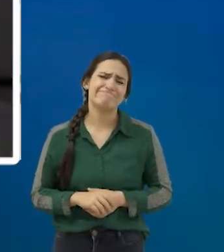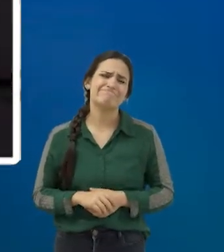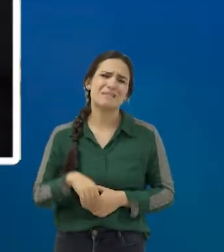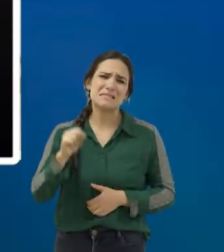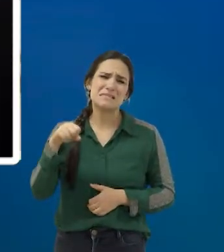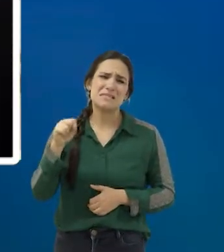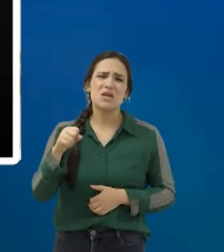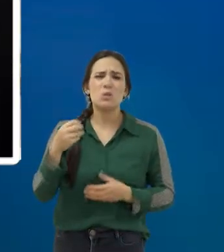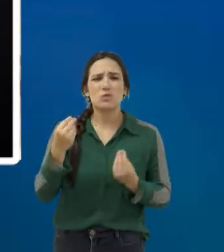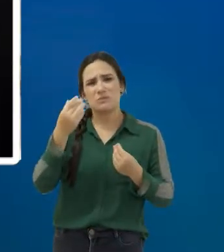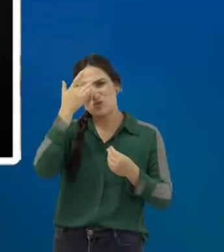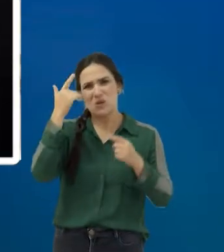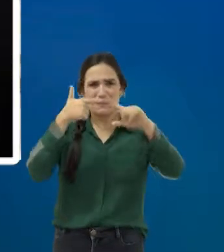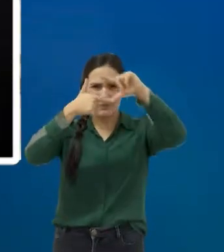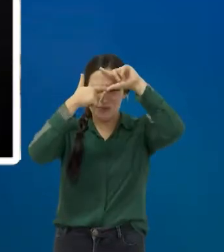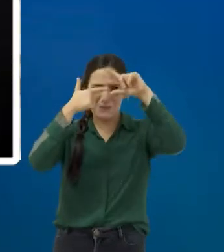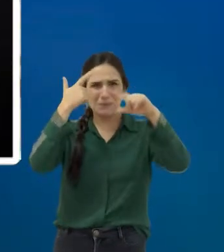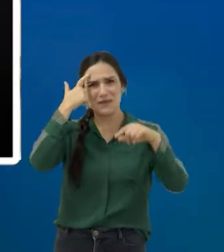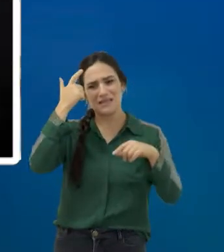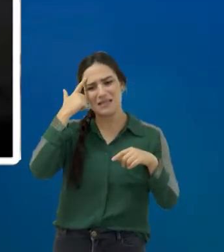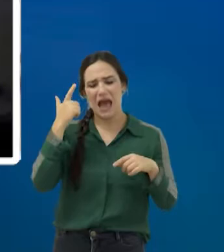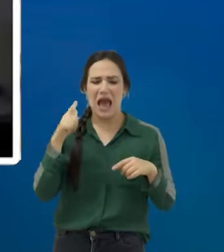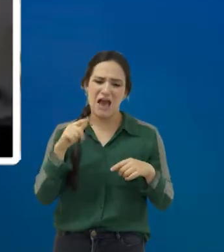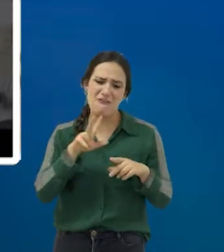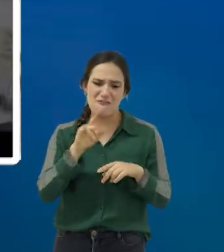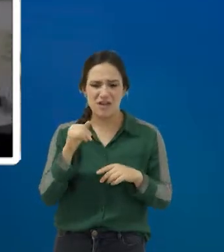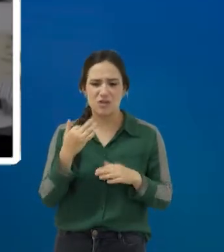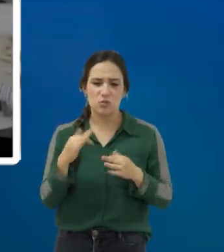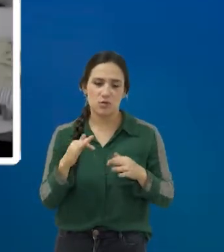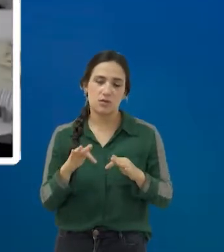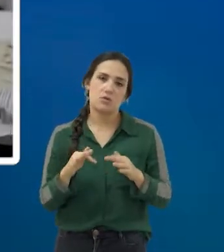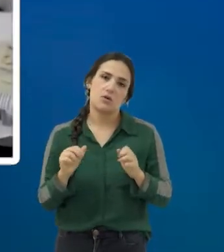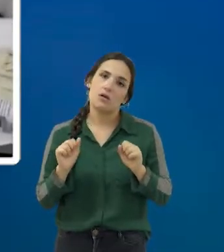Sim, quando é retirado do osso,